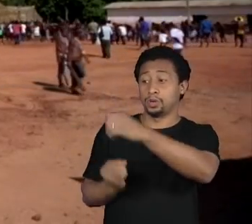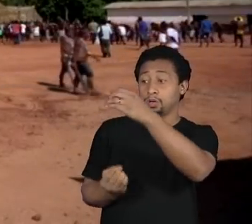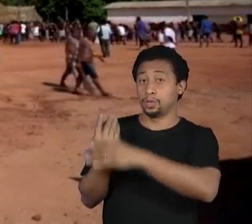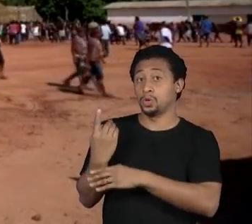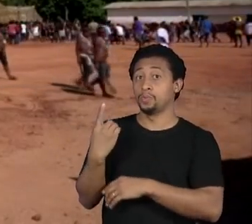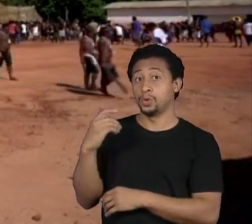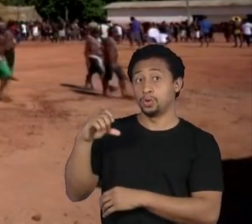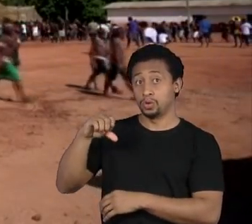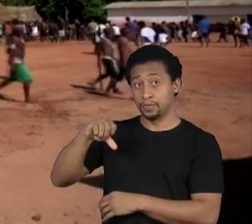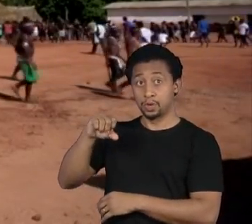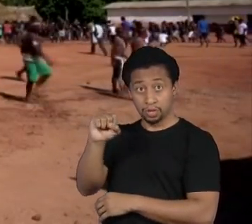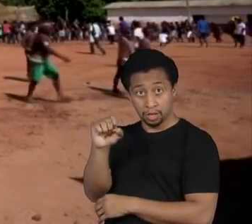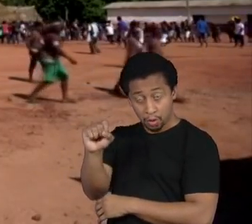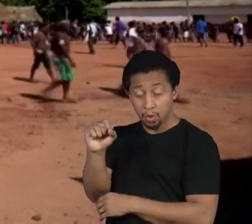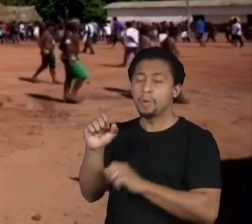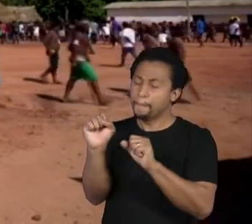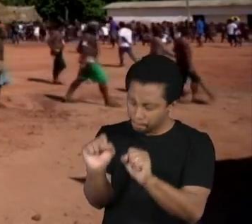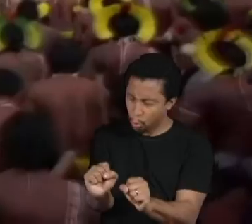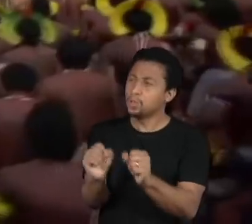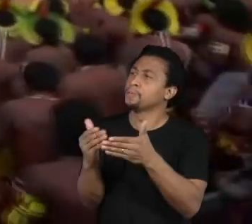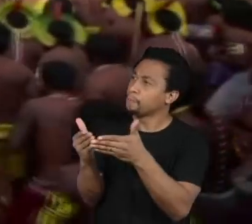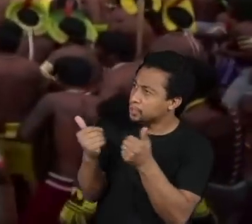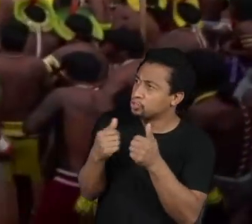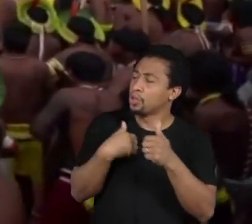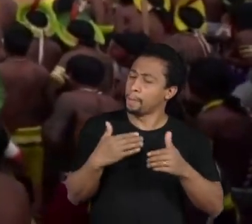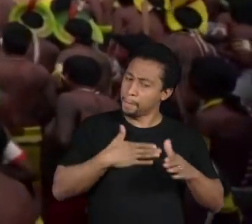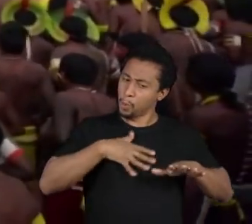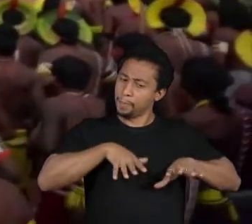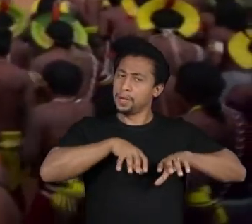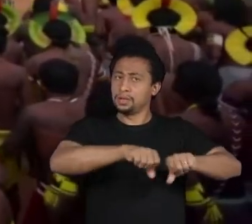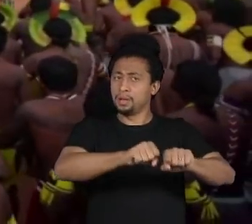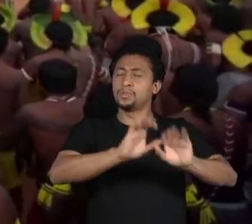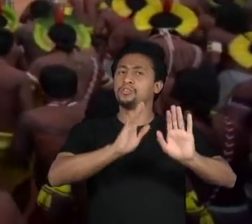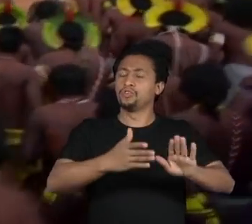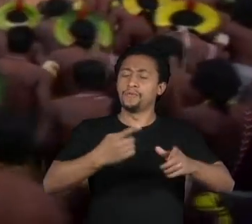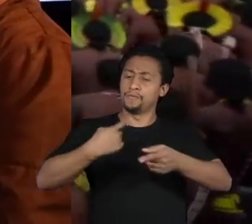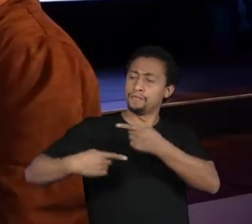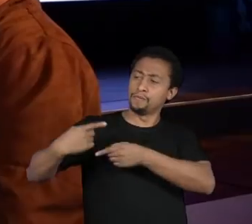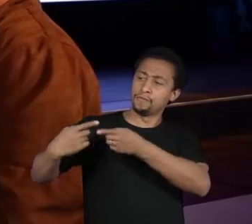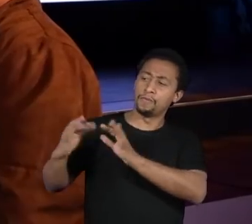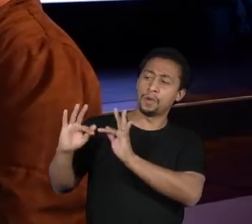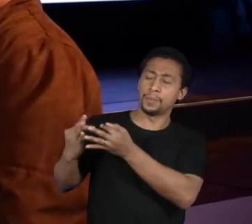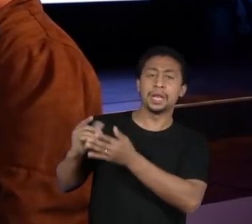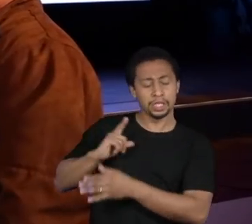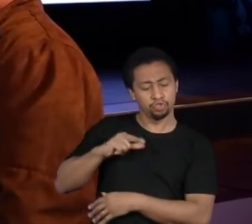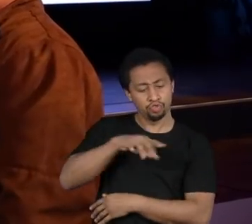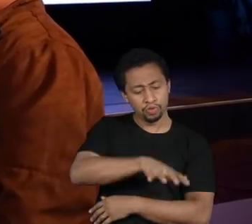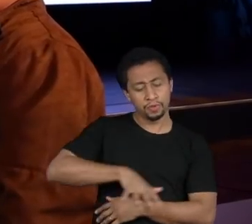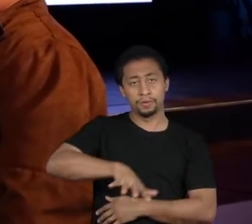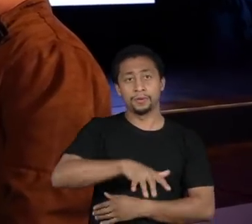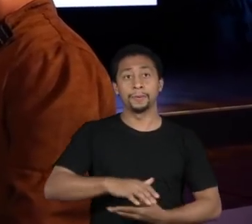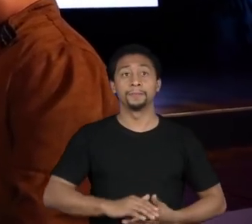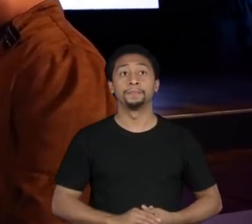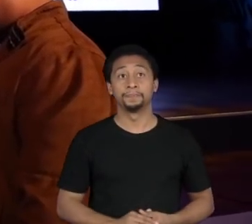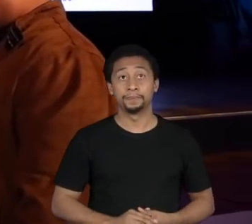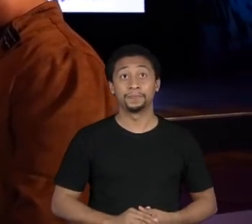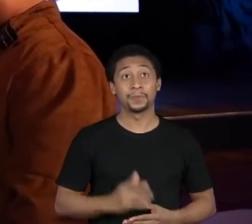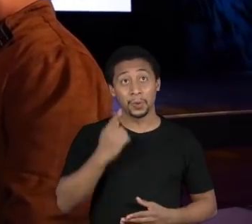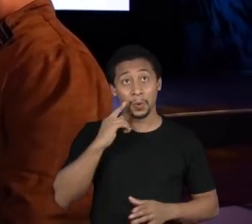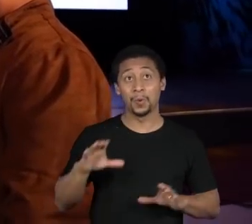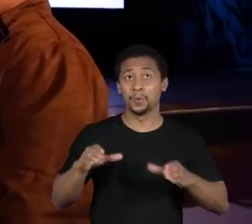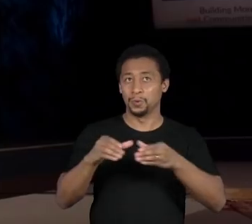de 88, mas já tinha sido dos seus antepassados. A rede Uauri